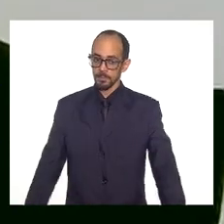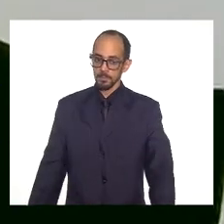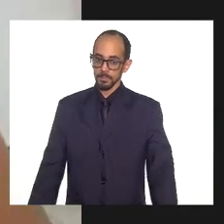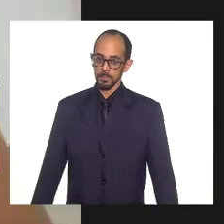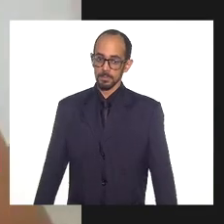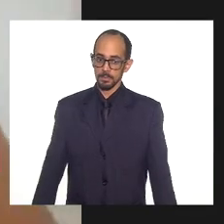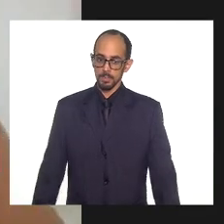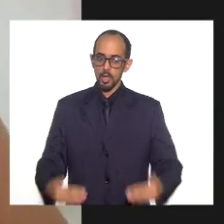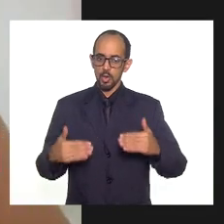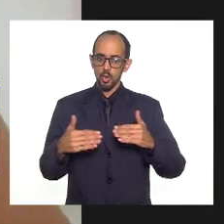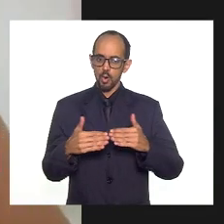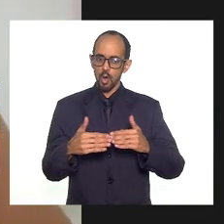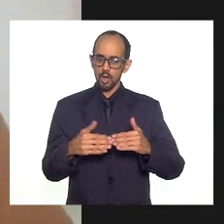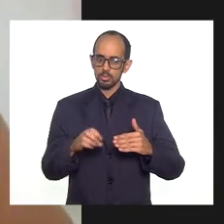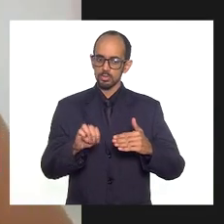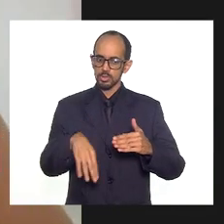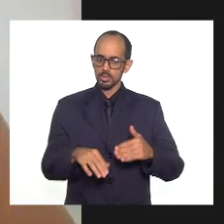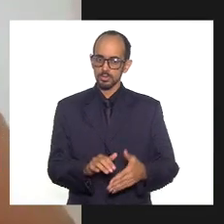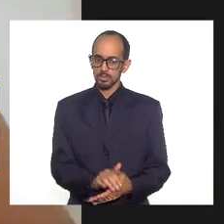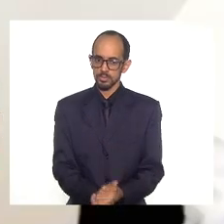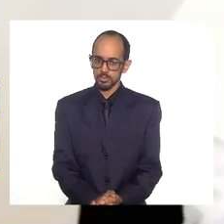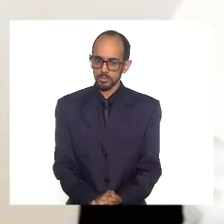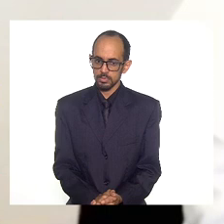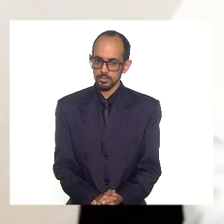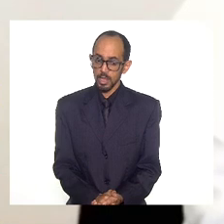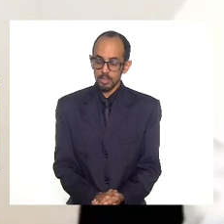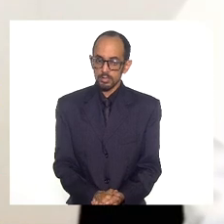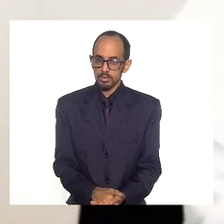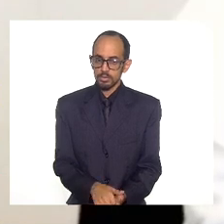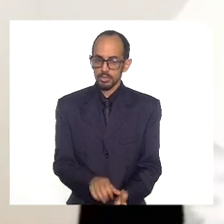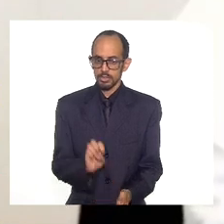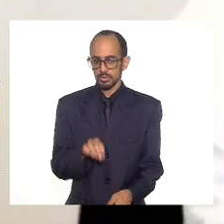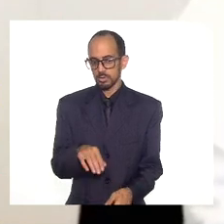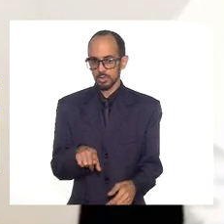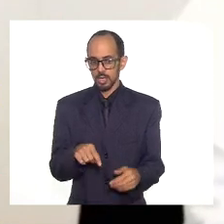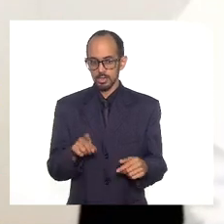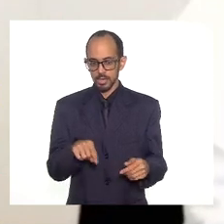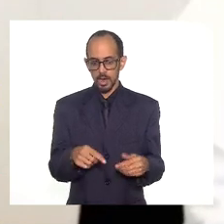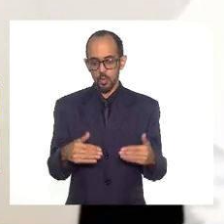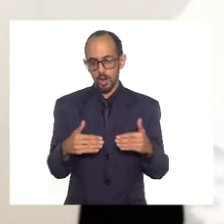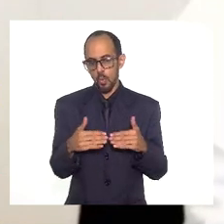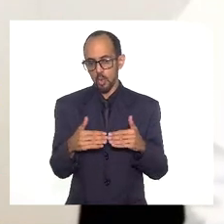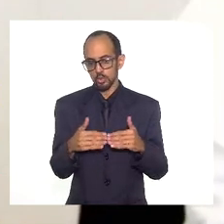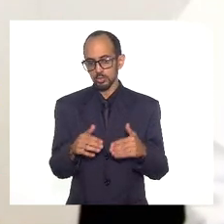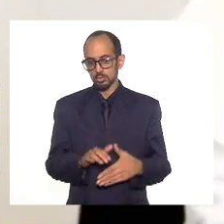Perfeito, concordo, sim. Esse é o acordo. Ok, presidente, tá feito.